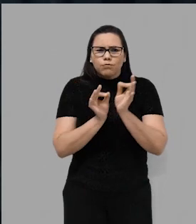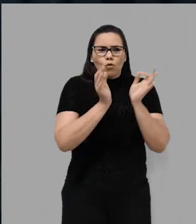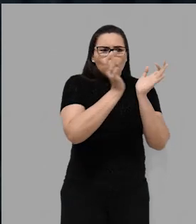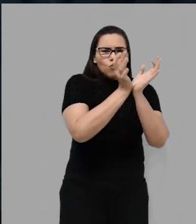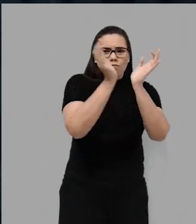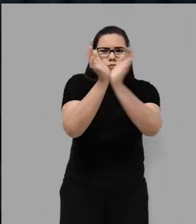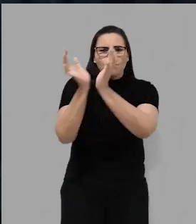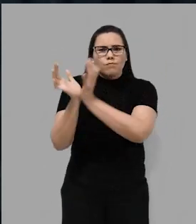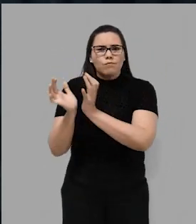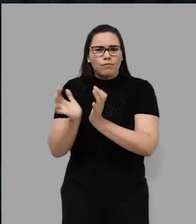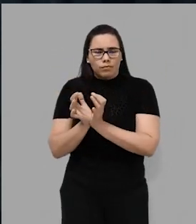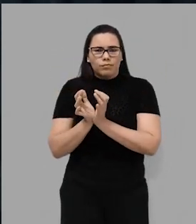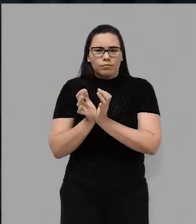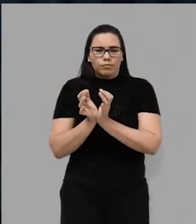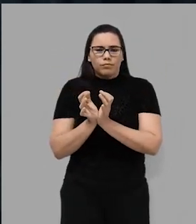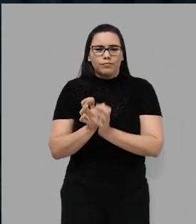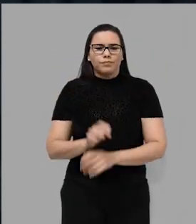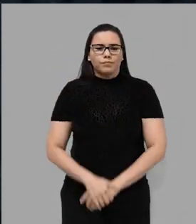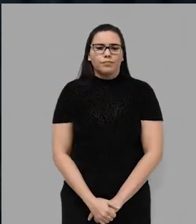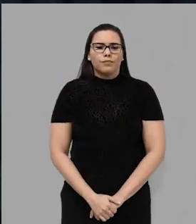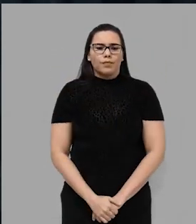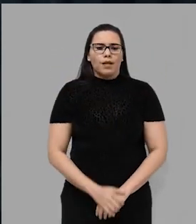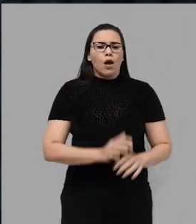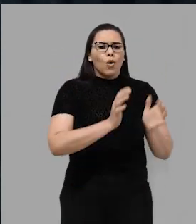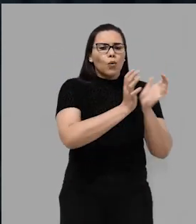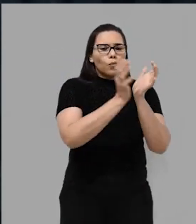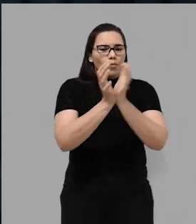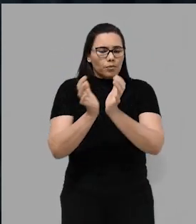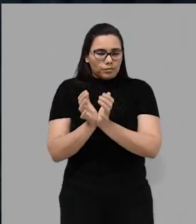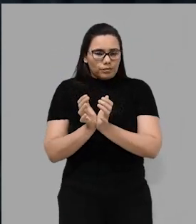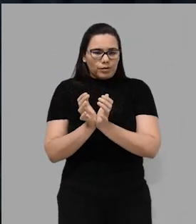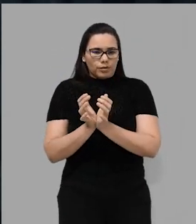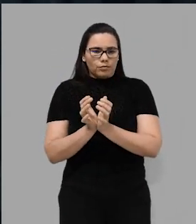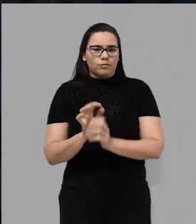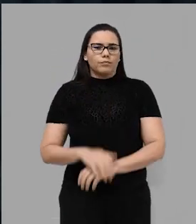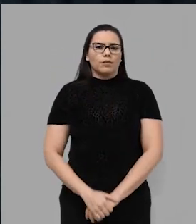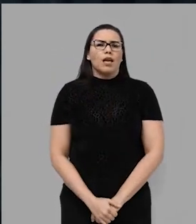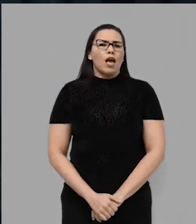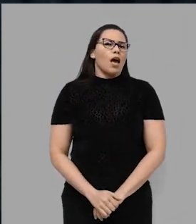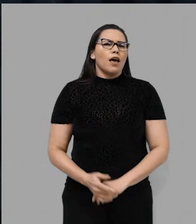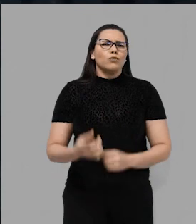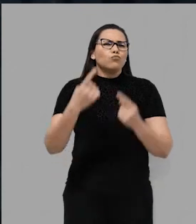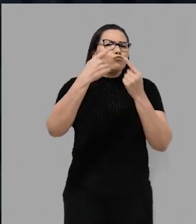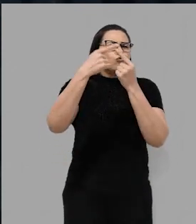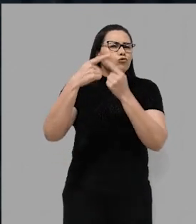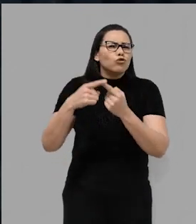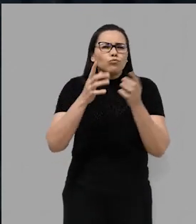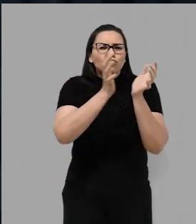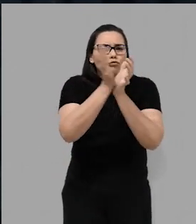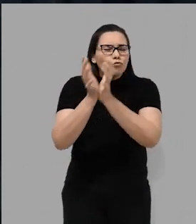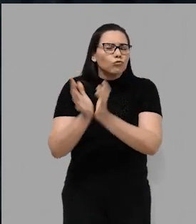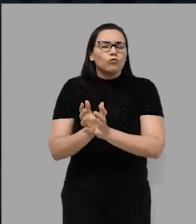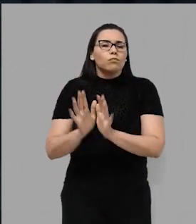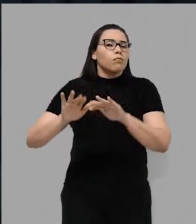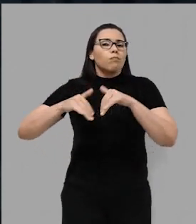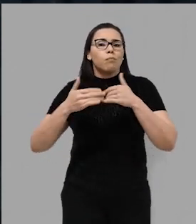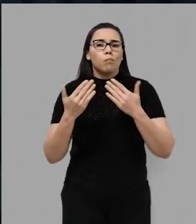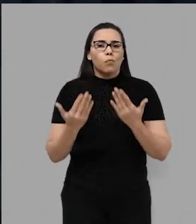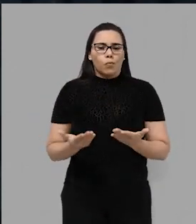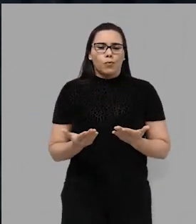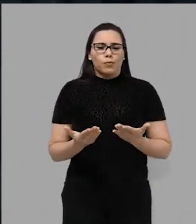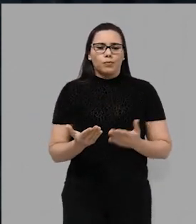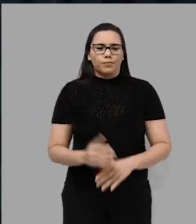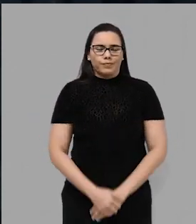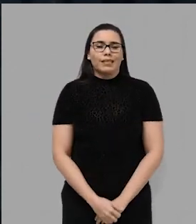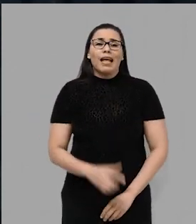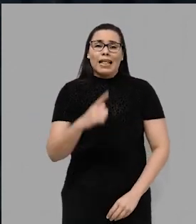nas árvores filogenéticas, que a gente chama de agrupamentos, né, do sistema de classificação, as formas de se agrupar.